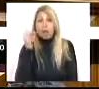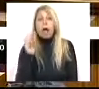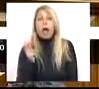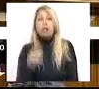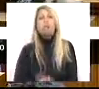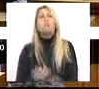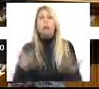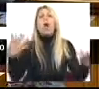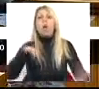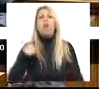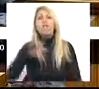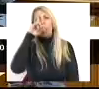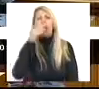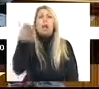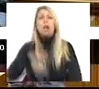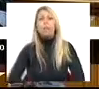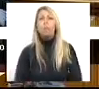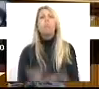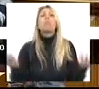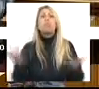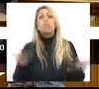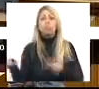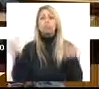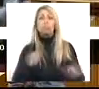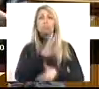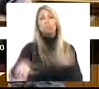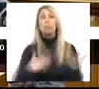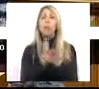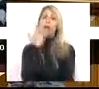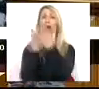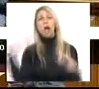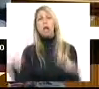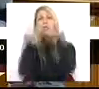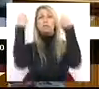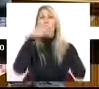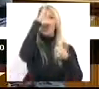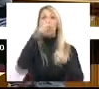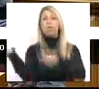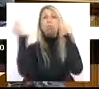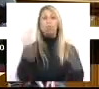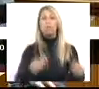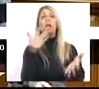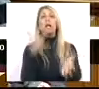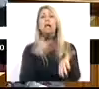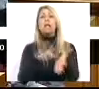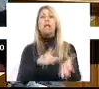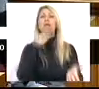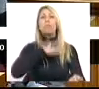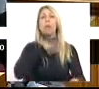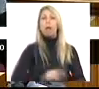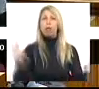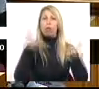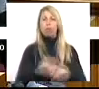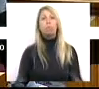se lembraram nesta altura de vir apresentar uma proposta para desafiar o governo a apresentar um livro branco. O certo é que houve